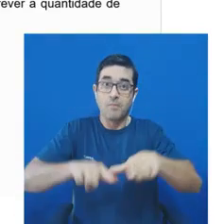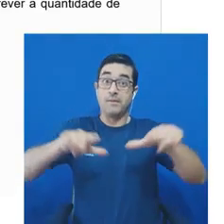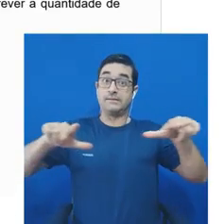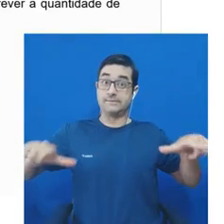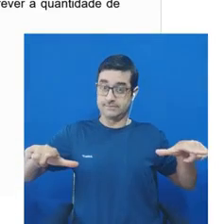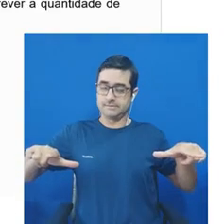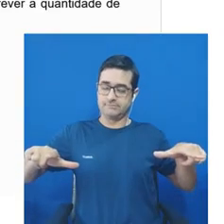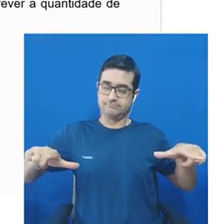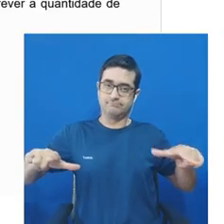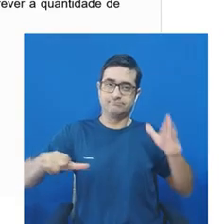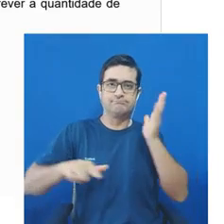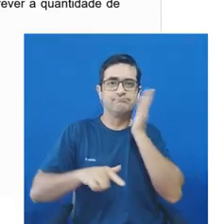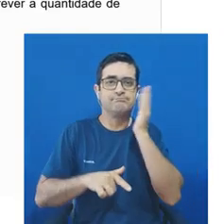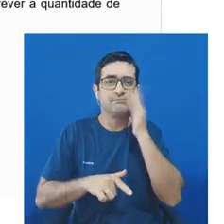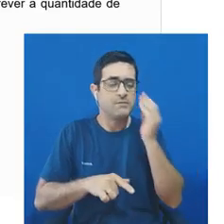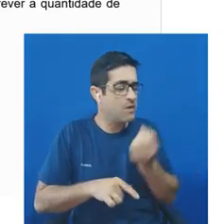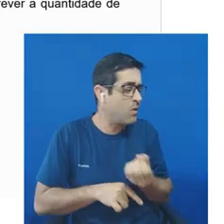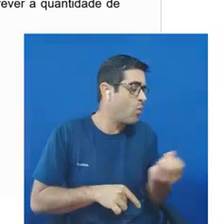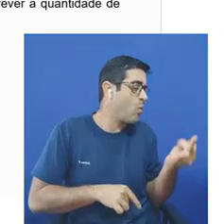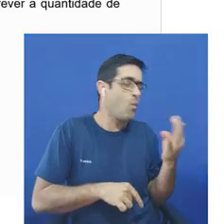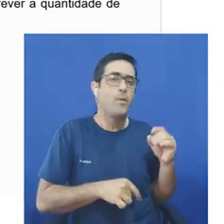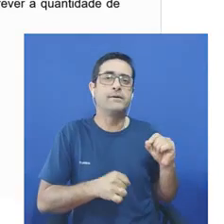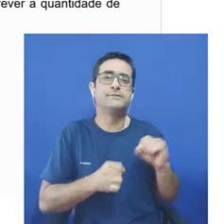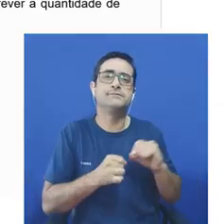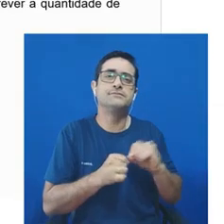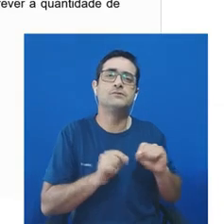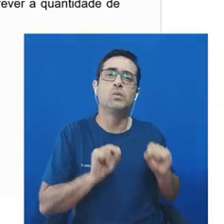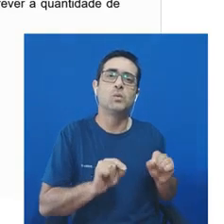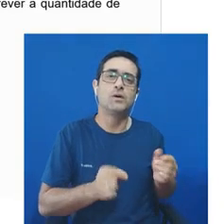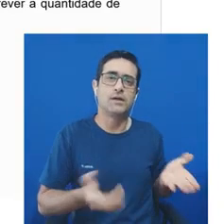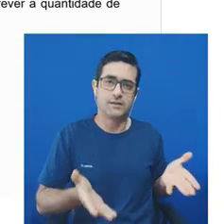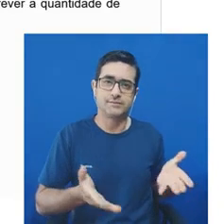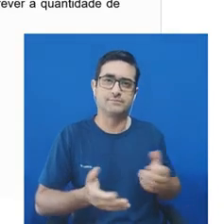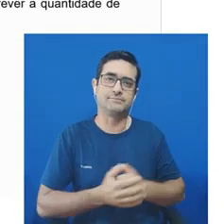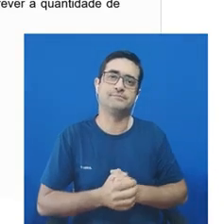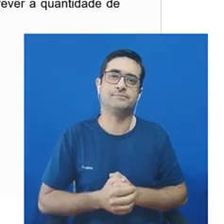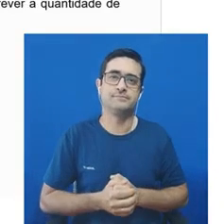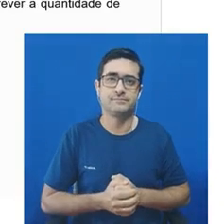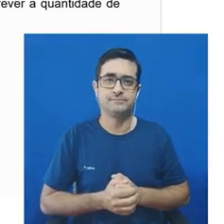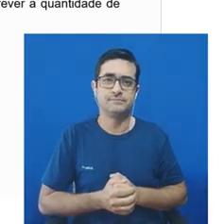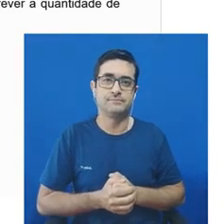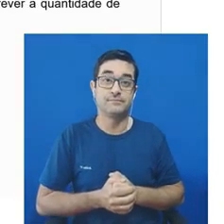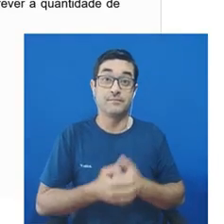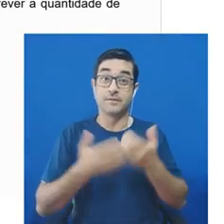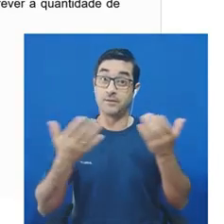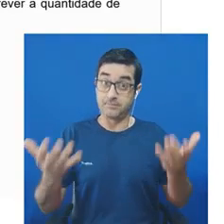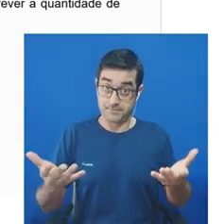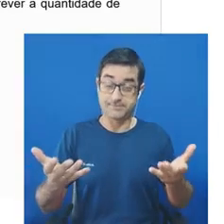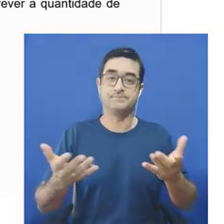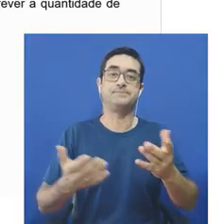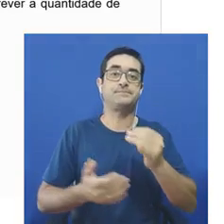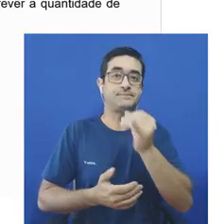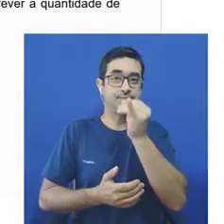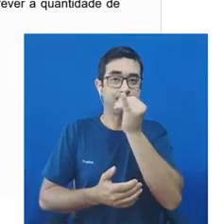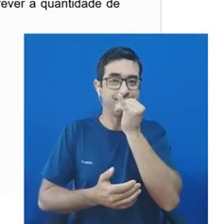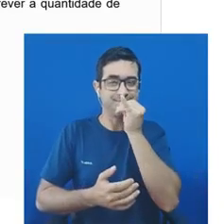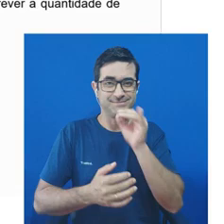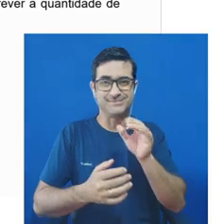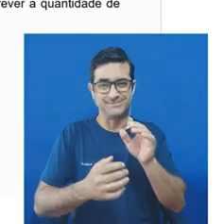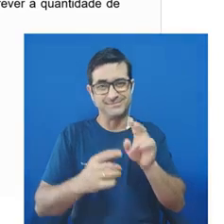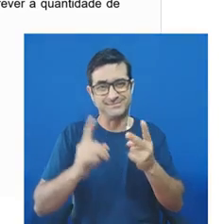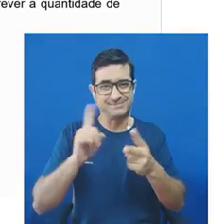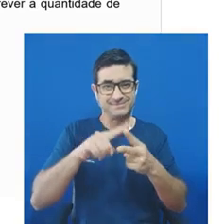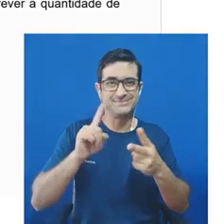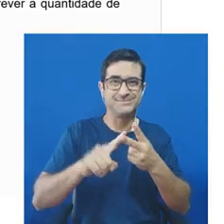queira aumentar, eu vou saber também quanto eu preciso aumentar de areia. Bom, esses exemplos